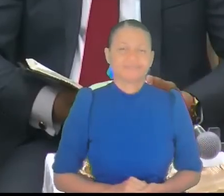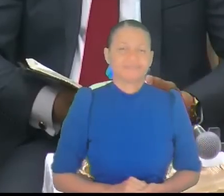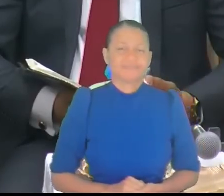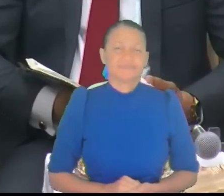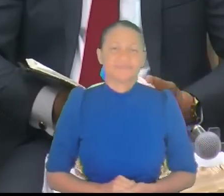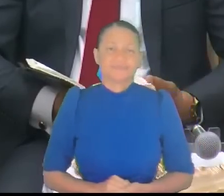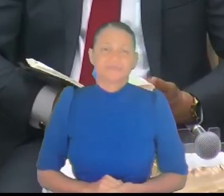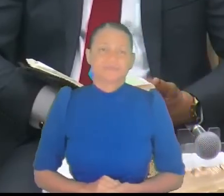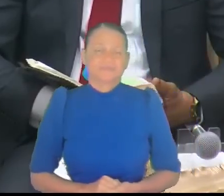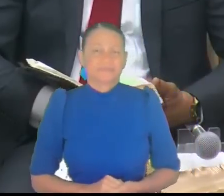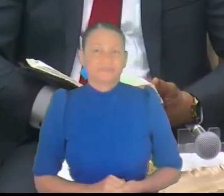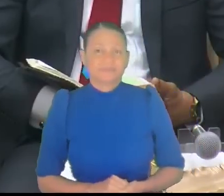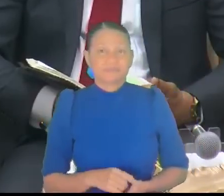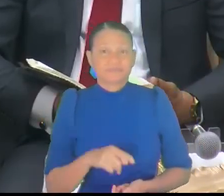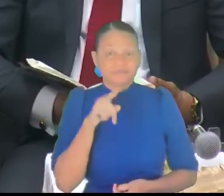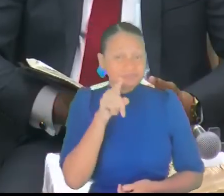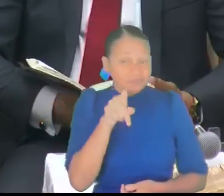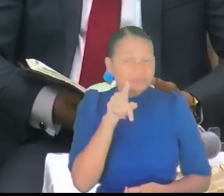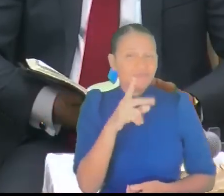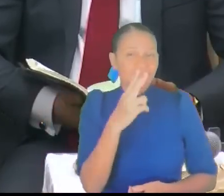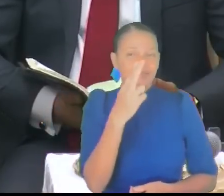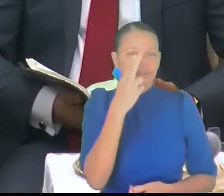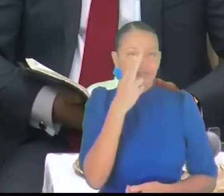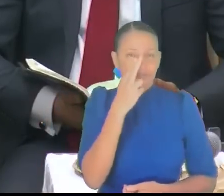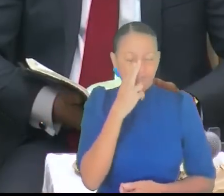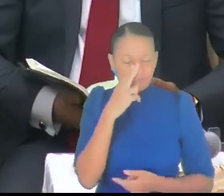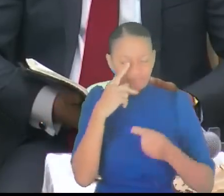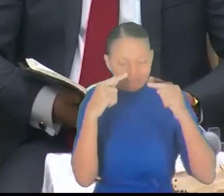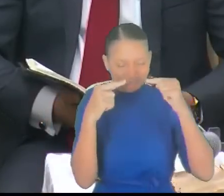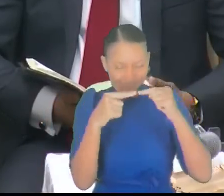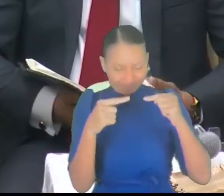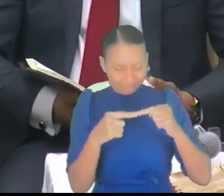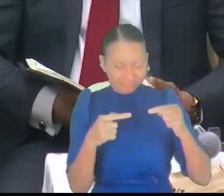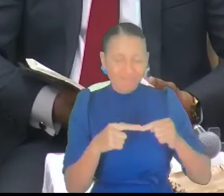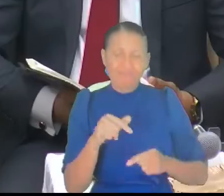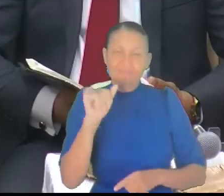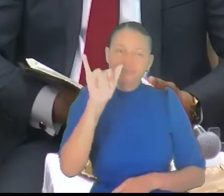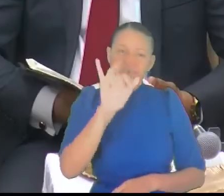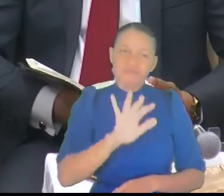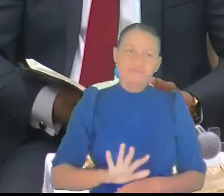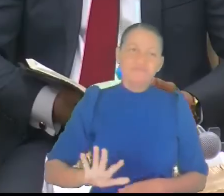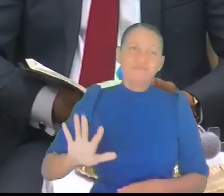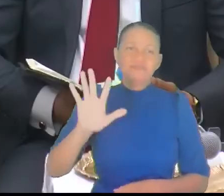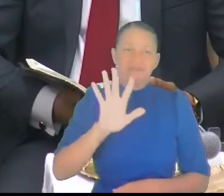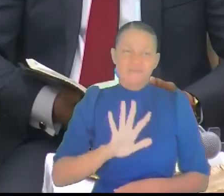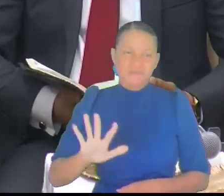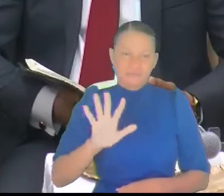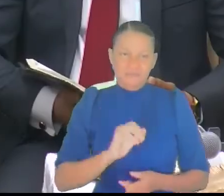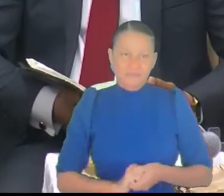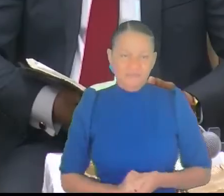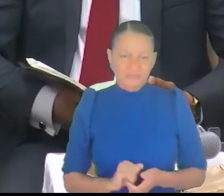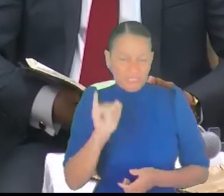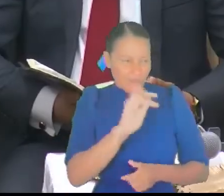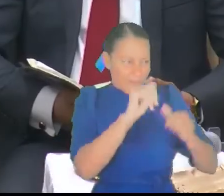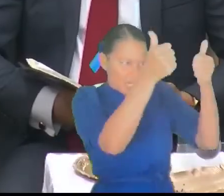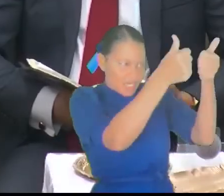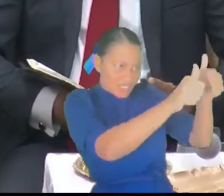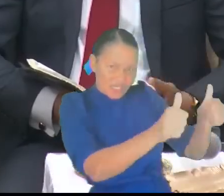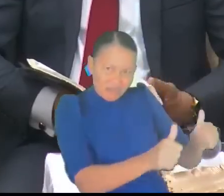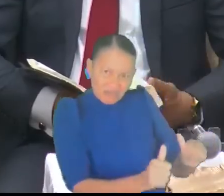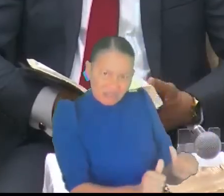Tu foste crente para ser conforme a imagem. Não é a imagem de gesso, não é a